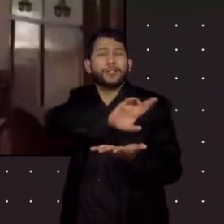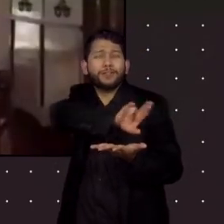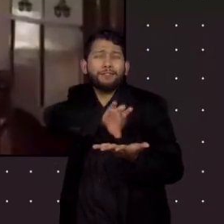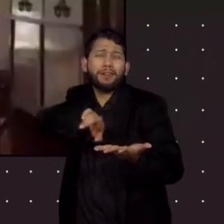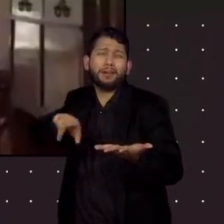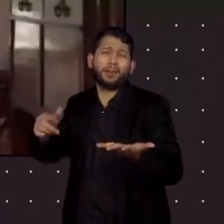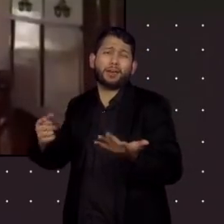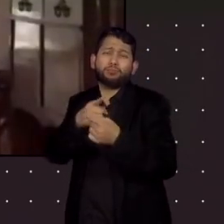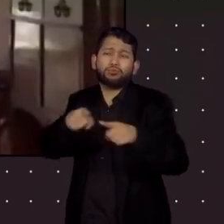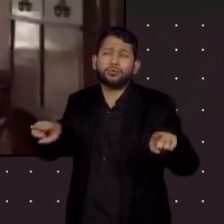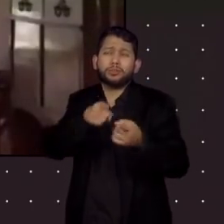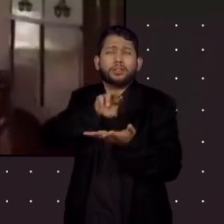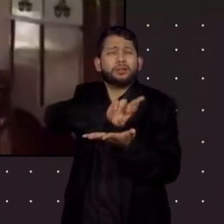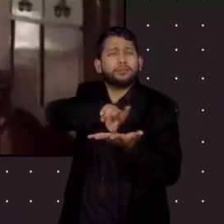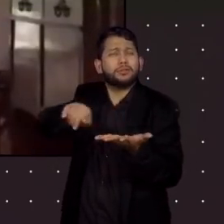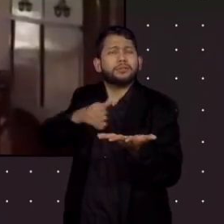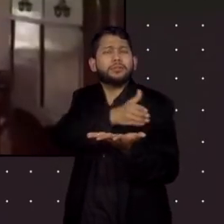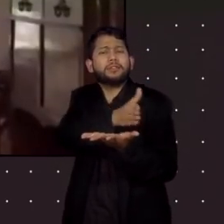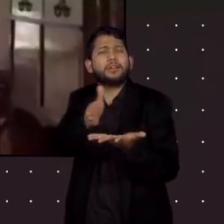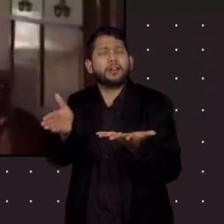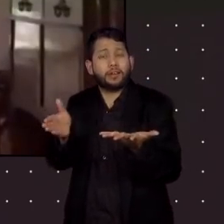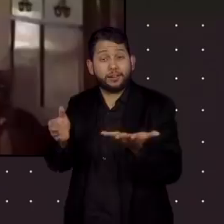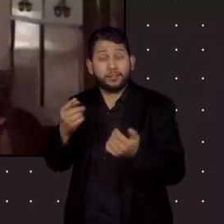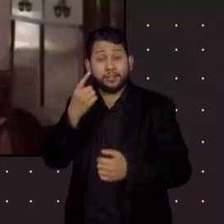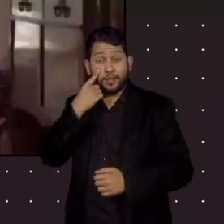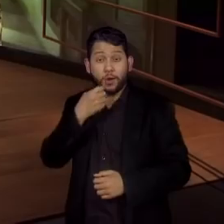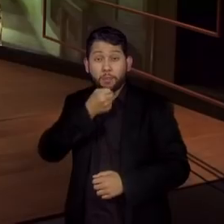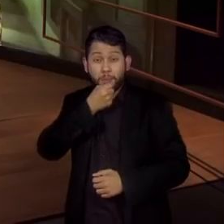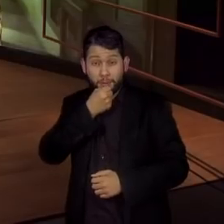diversificação na música, cantei